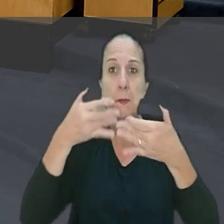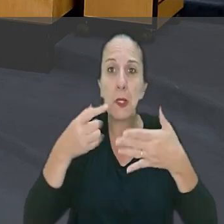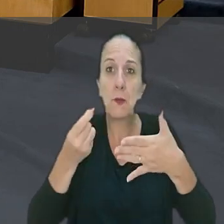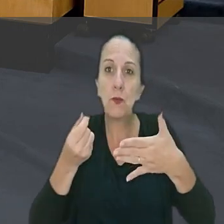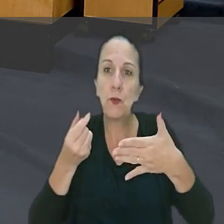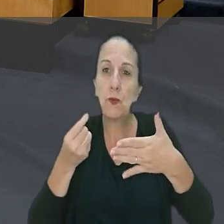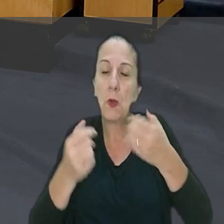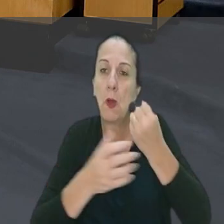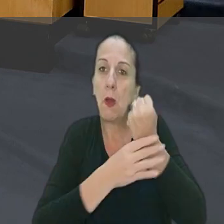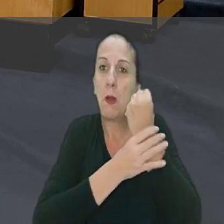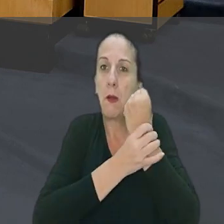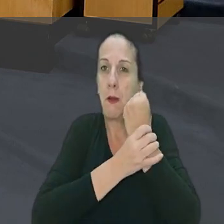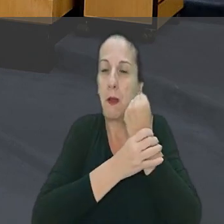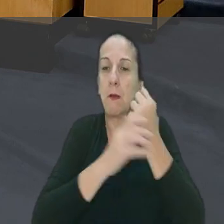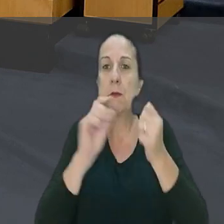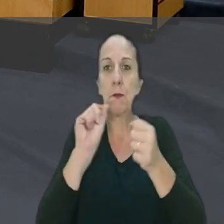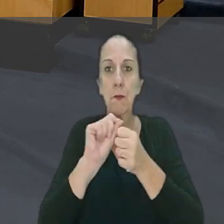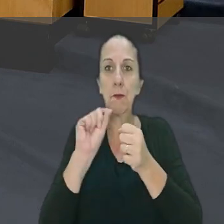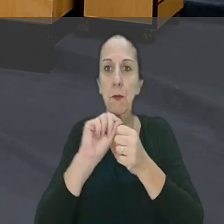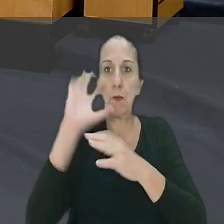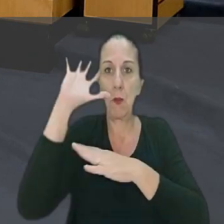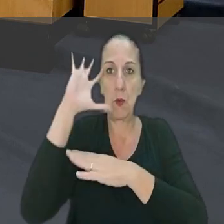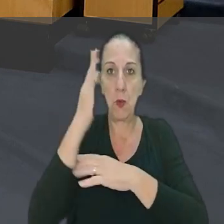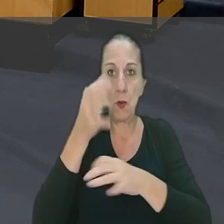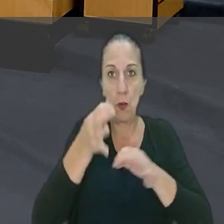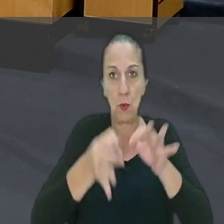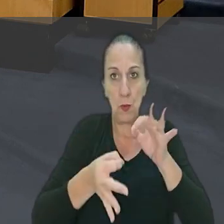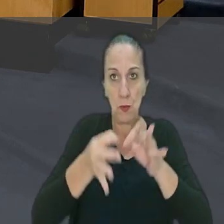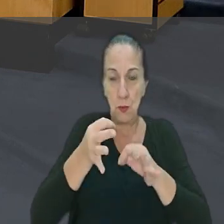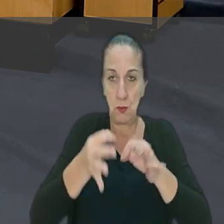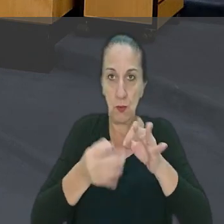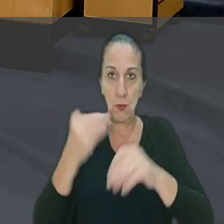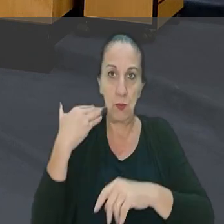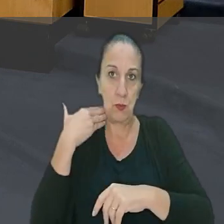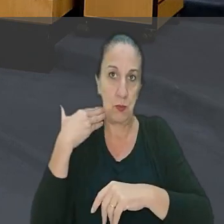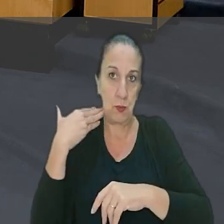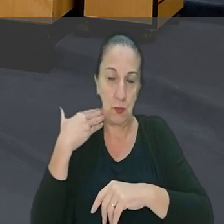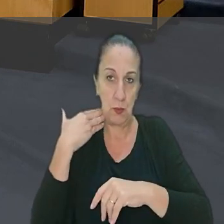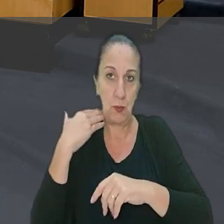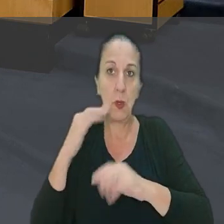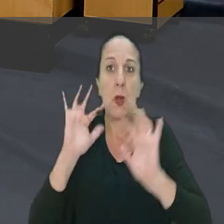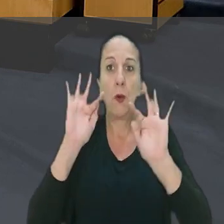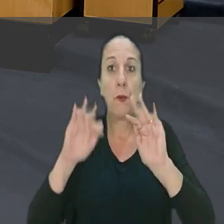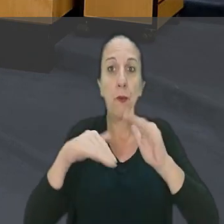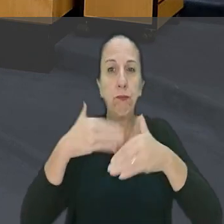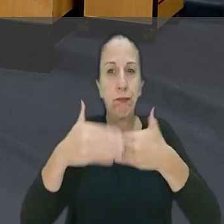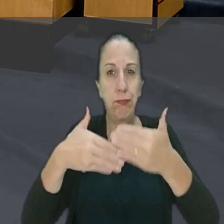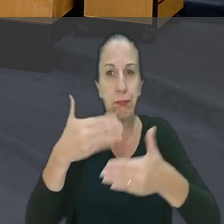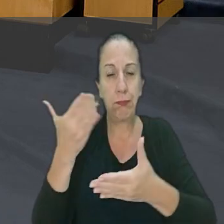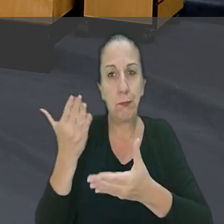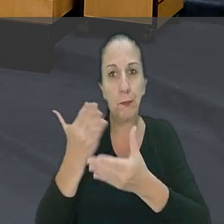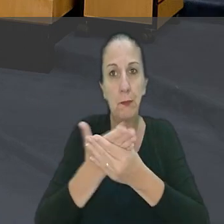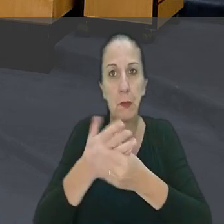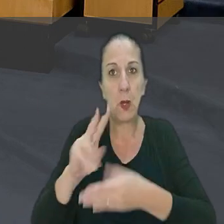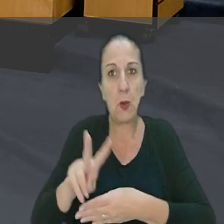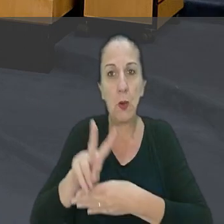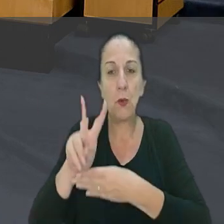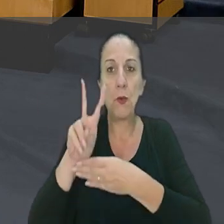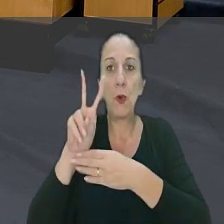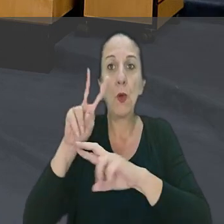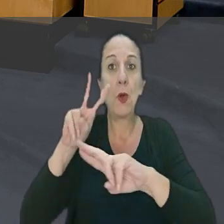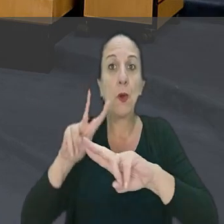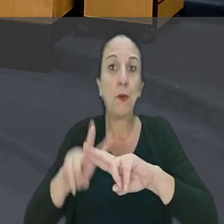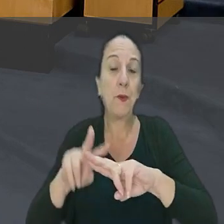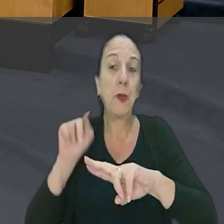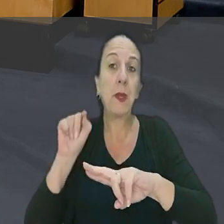A finalidade desse dinheiro é garantir a execução da decisão judicial. Ao fim da tramitação do processo,